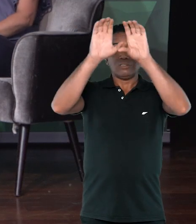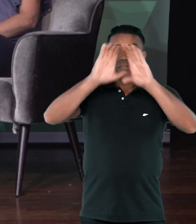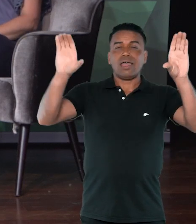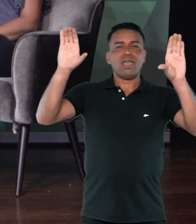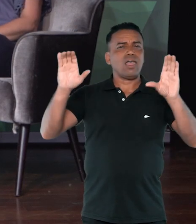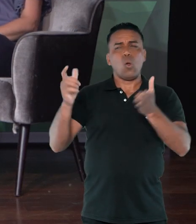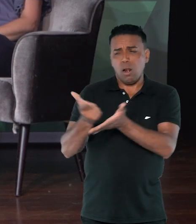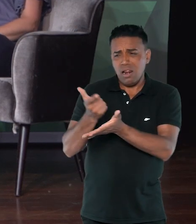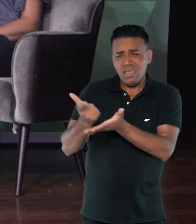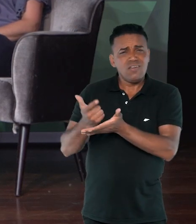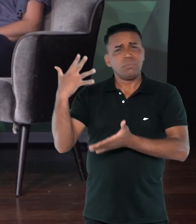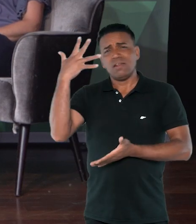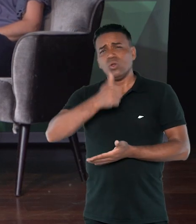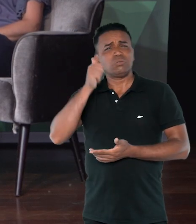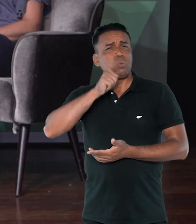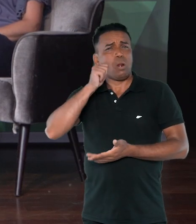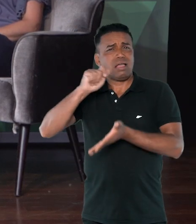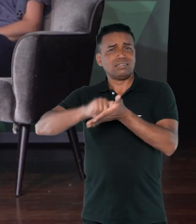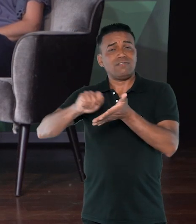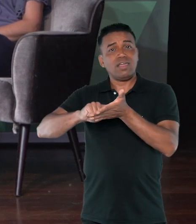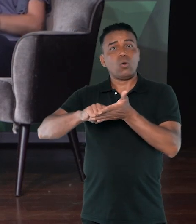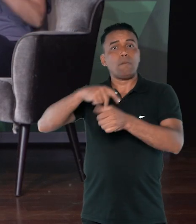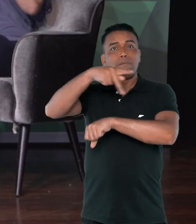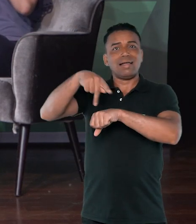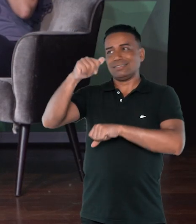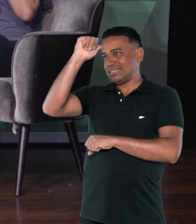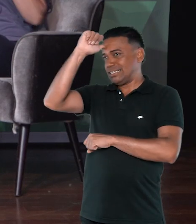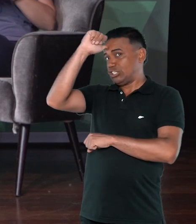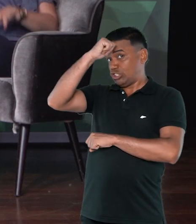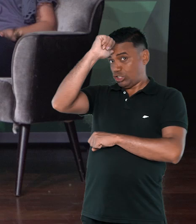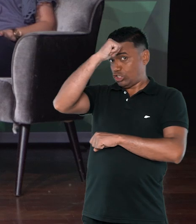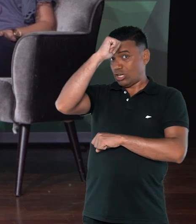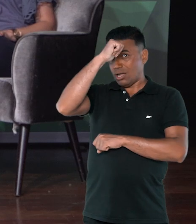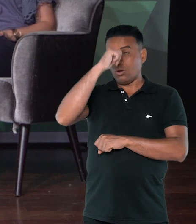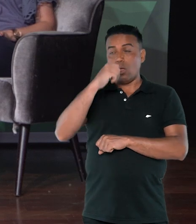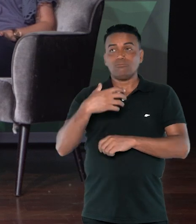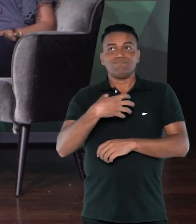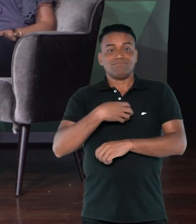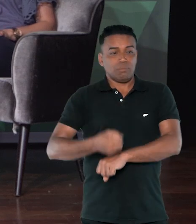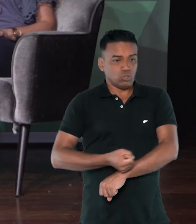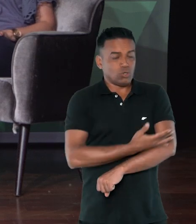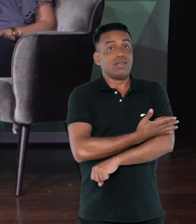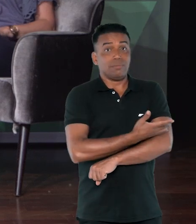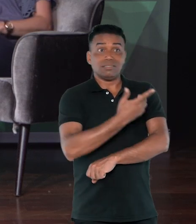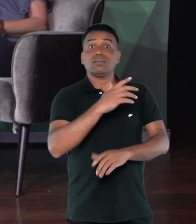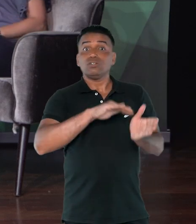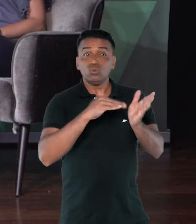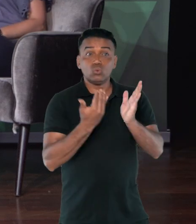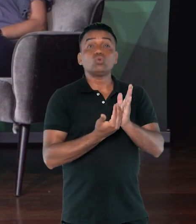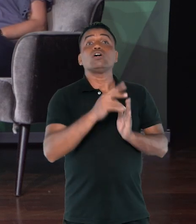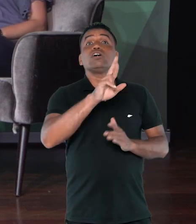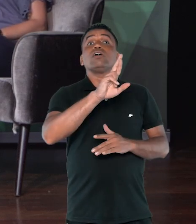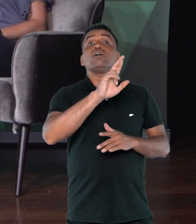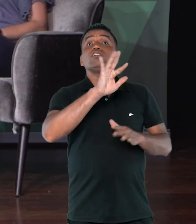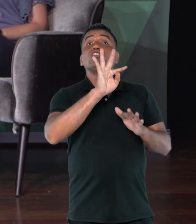de gestação também. Foi, acho 14, não? 10 ou 14, foi muito tempo. Então, assim, ela... E outra que